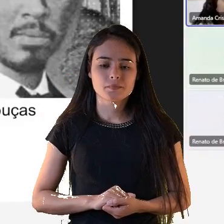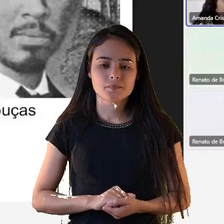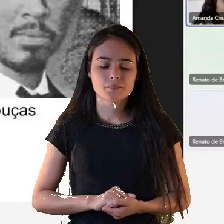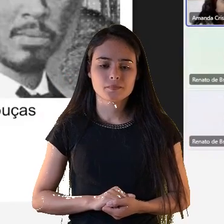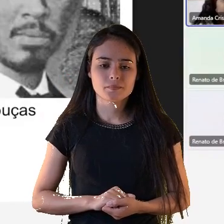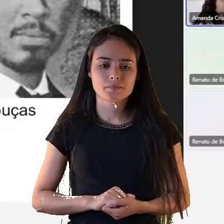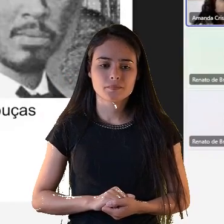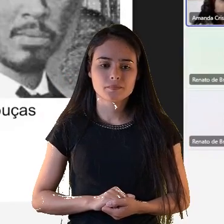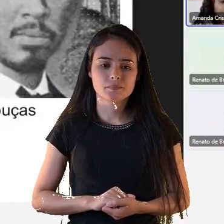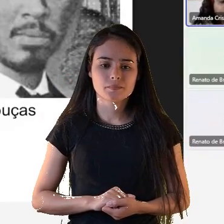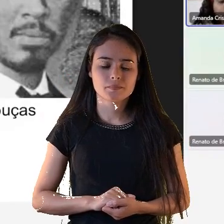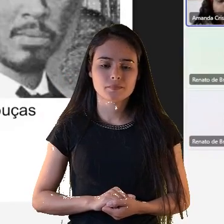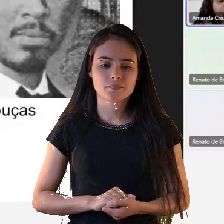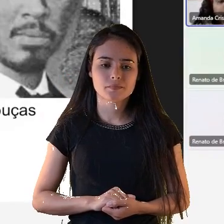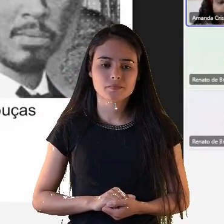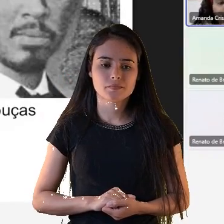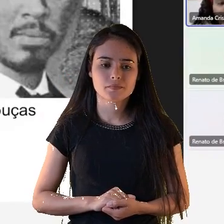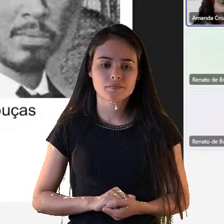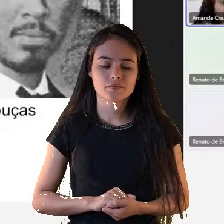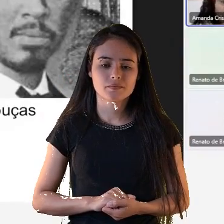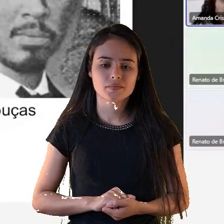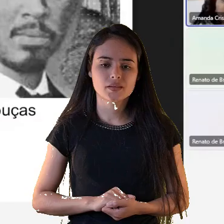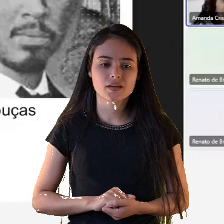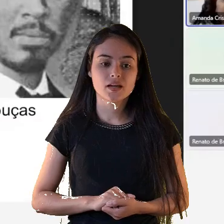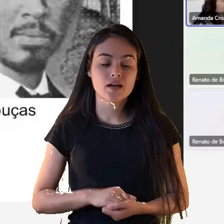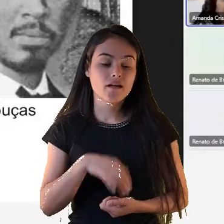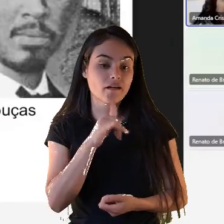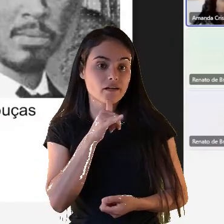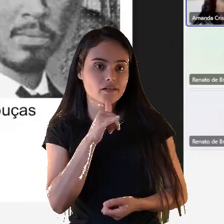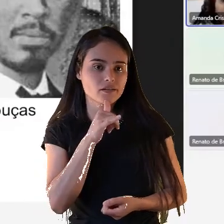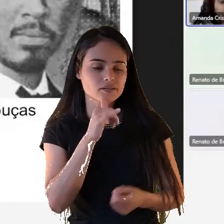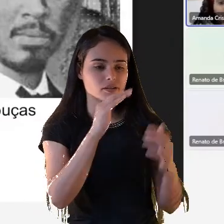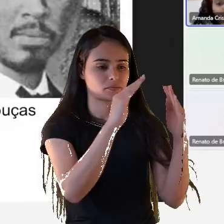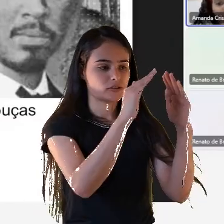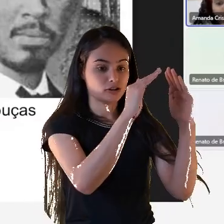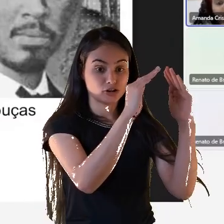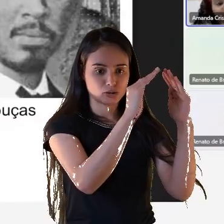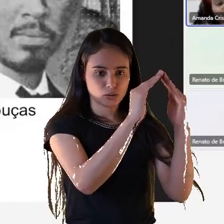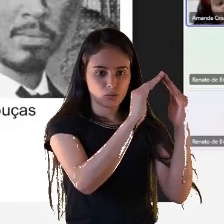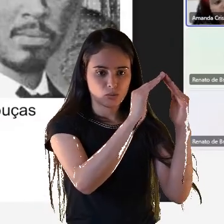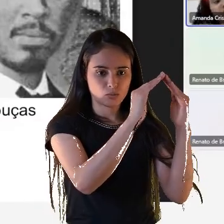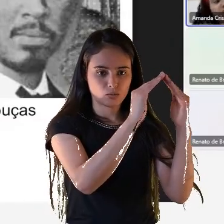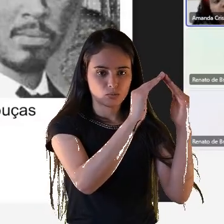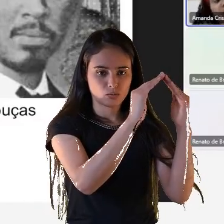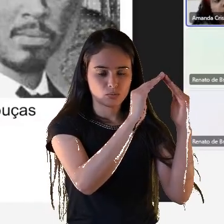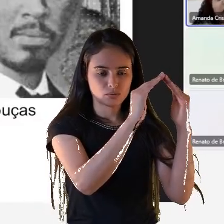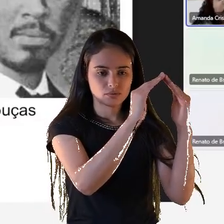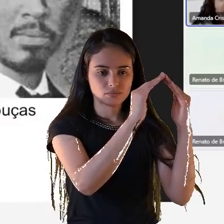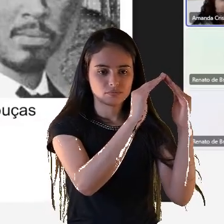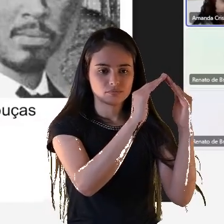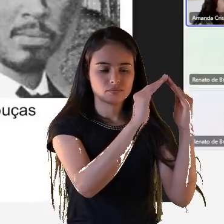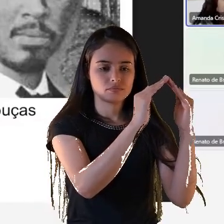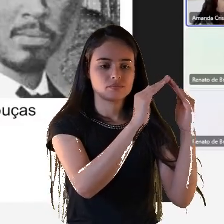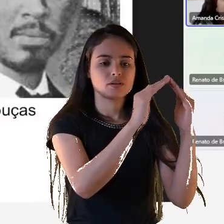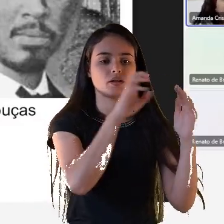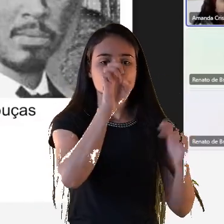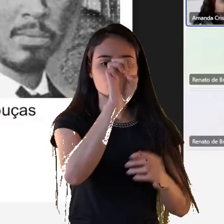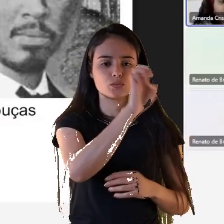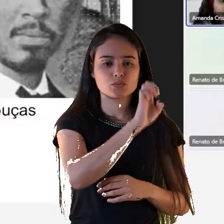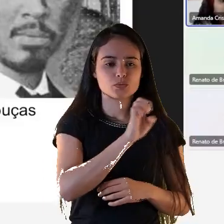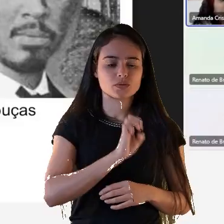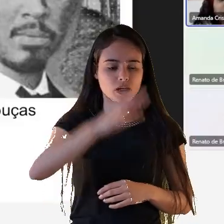o Colégio Estadual do Paraná, que é um colégio muito importante aqui em Curitiba, e a Casa